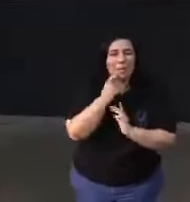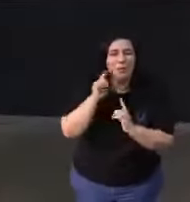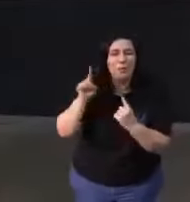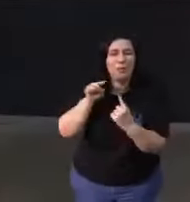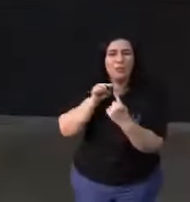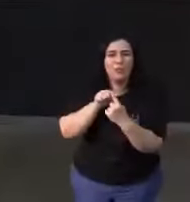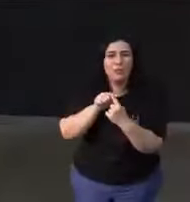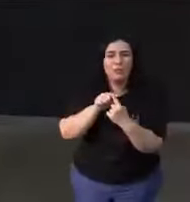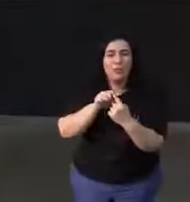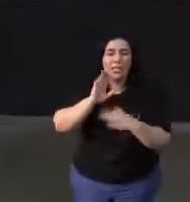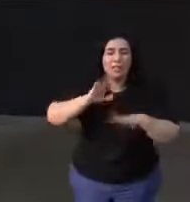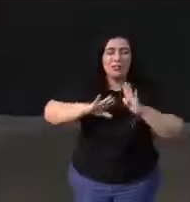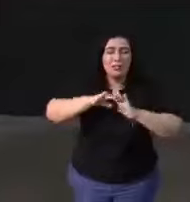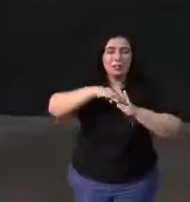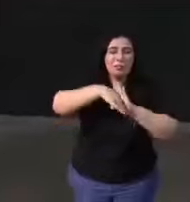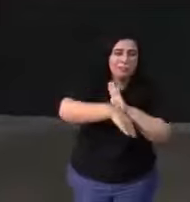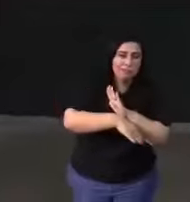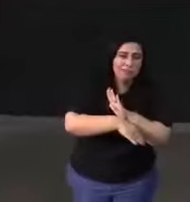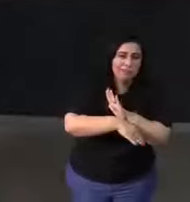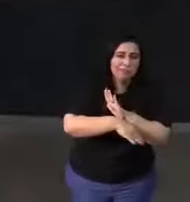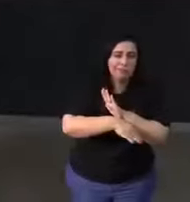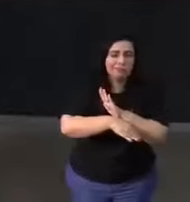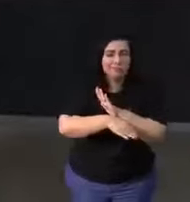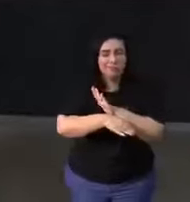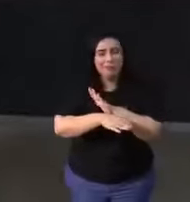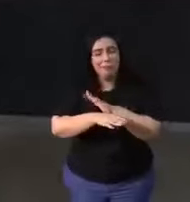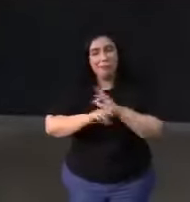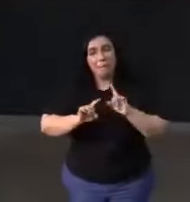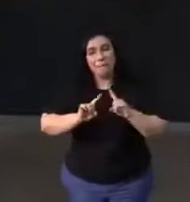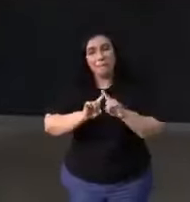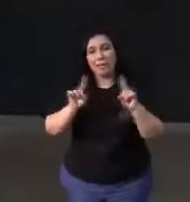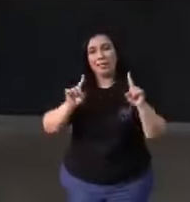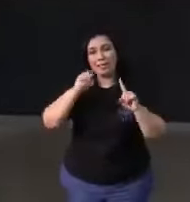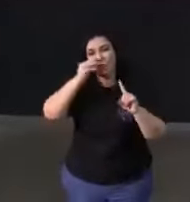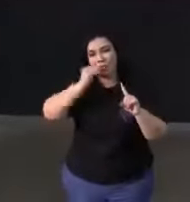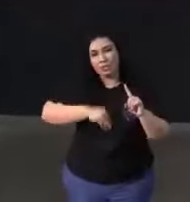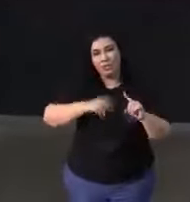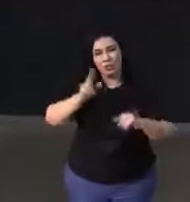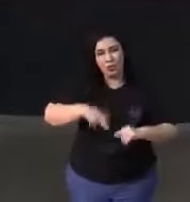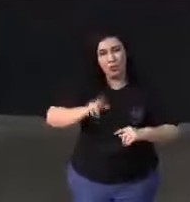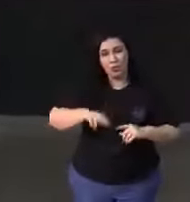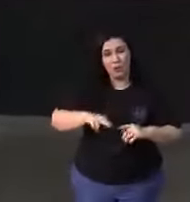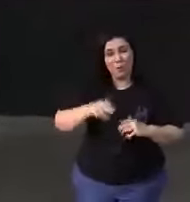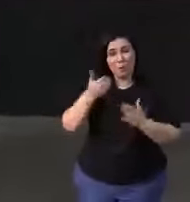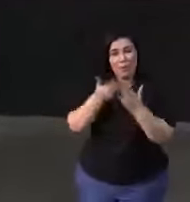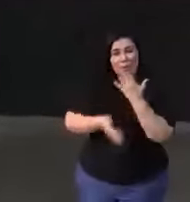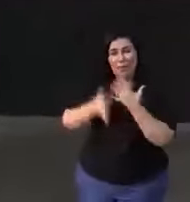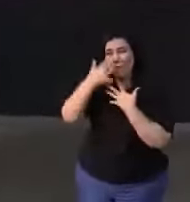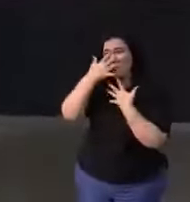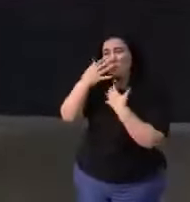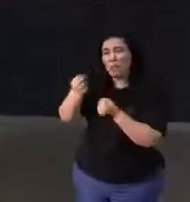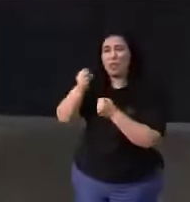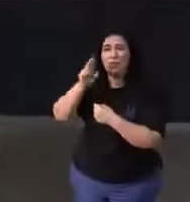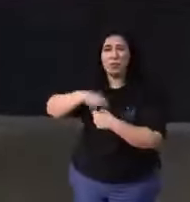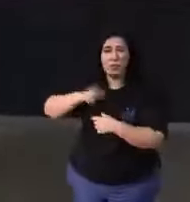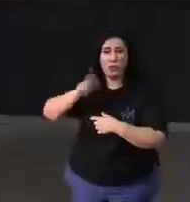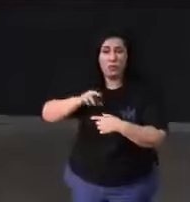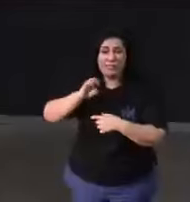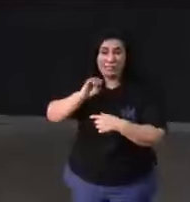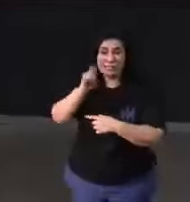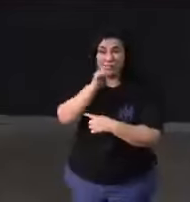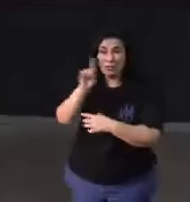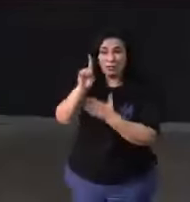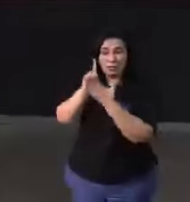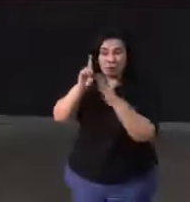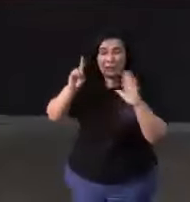10 mil quilômetros de distância. Mas esses meninos nunca perderam a fé de que Deus prometeu, Deus vai